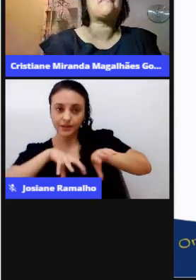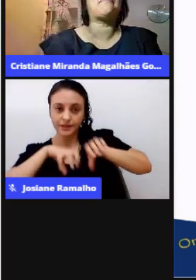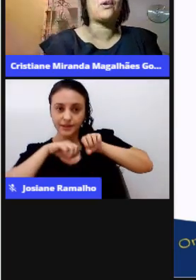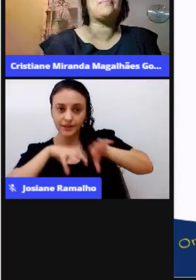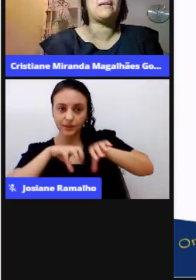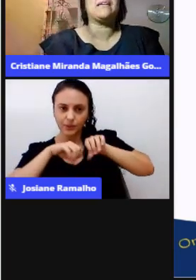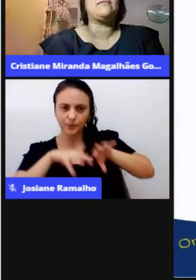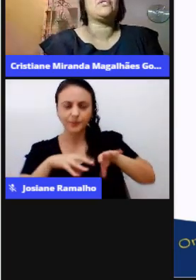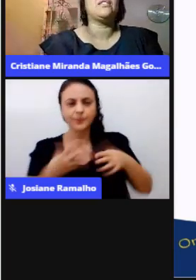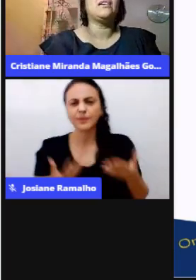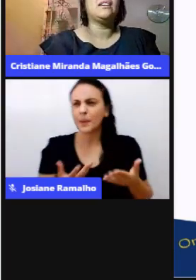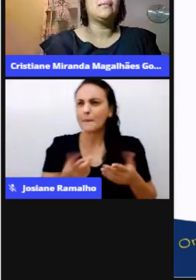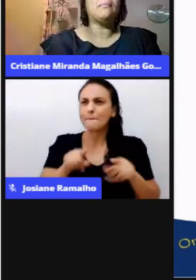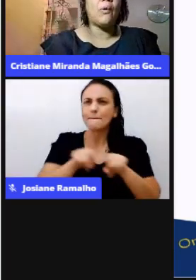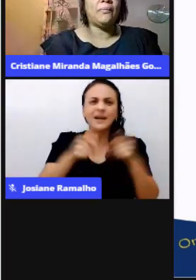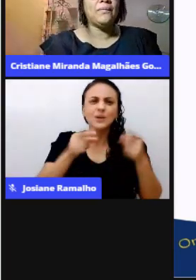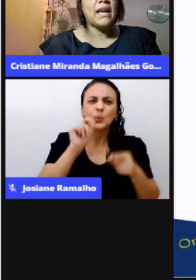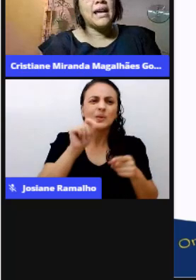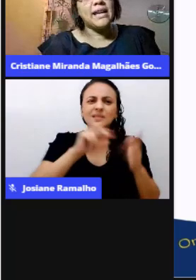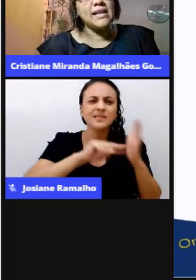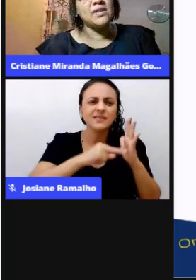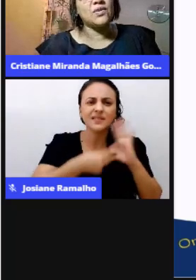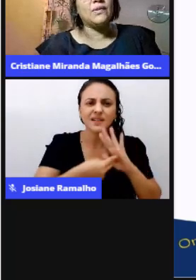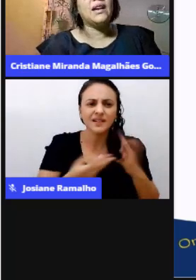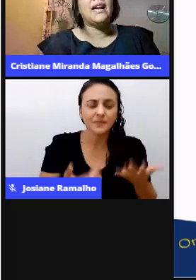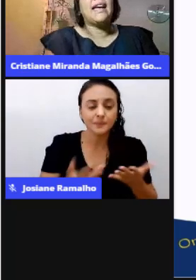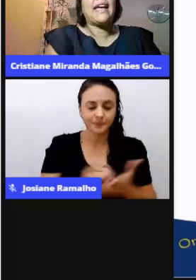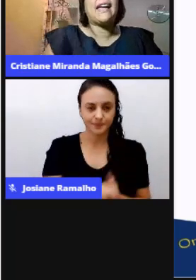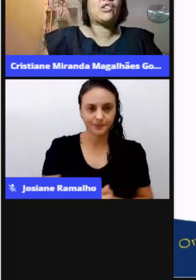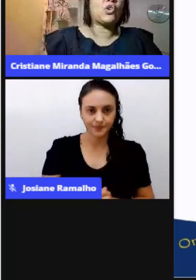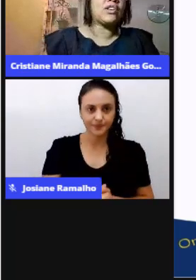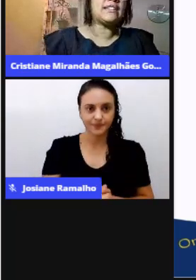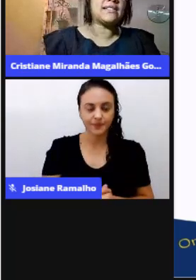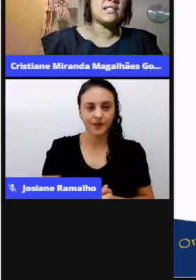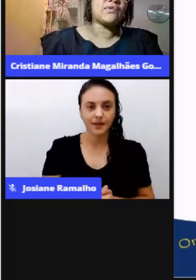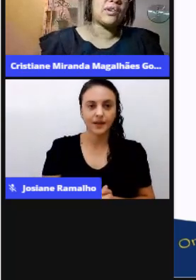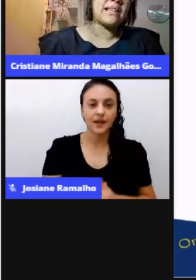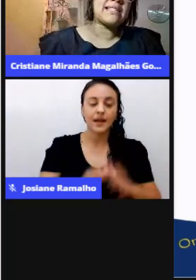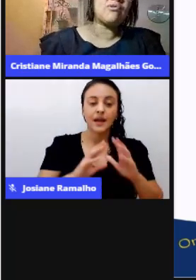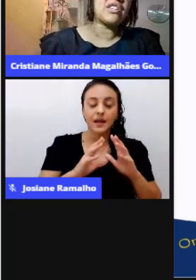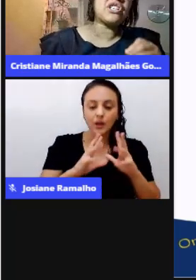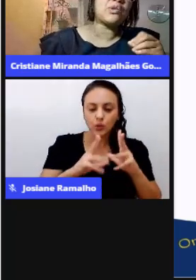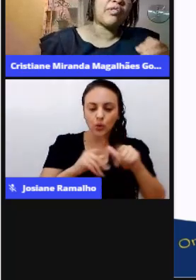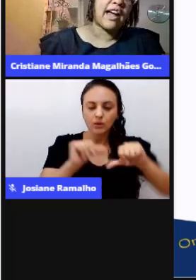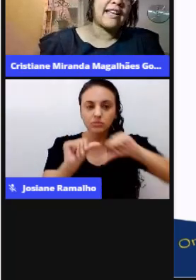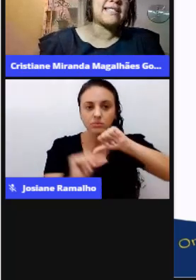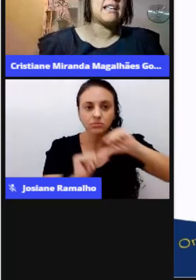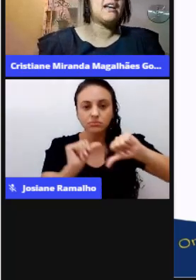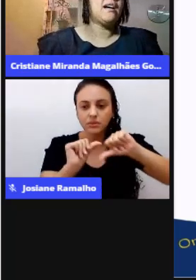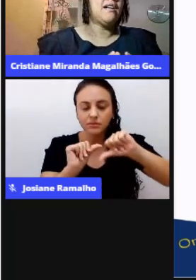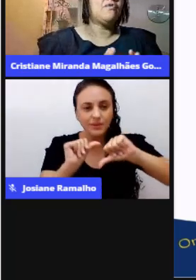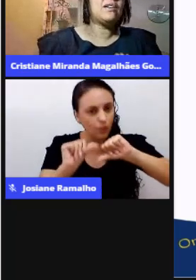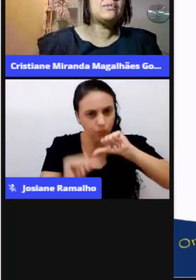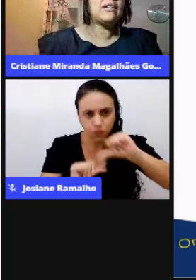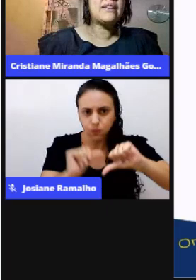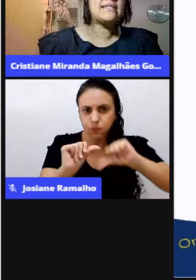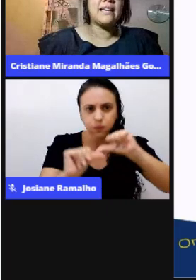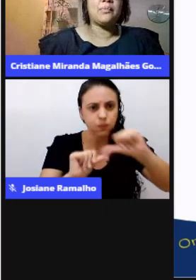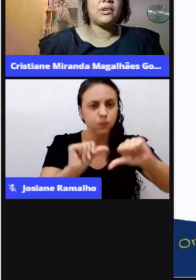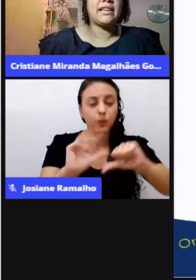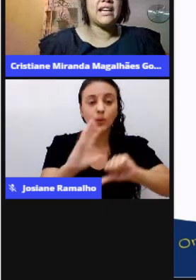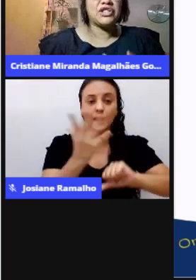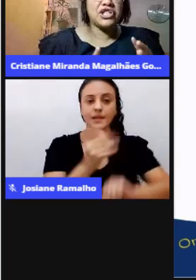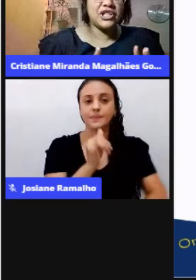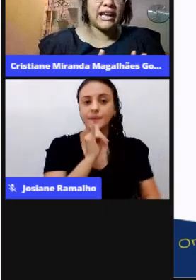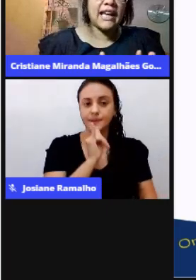de falar propriamente? Bom, isso é toda a transformação que a gente faz. Vamos dar um